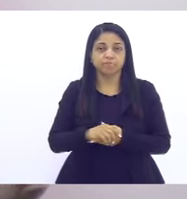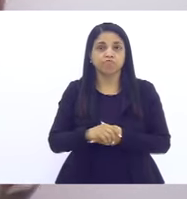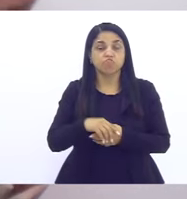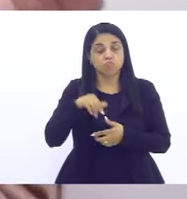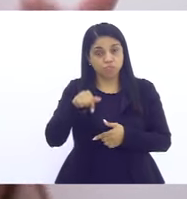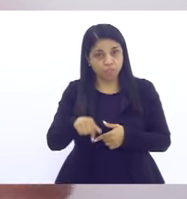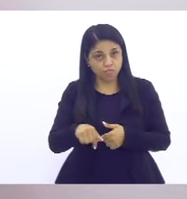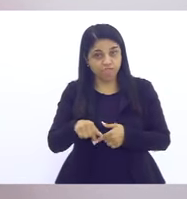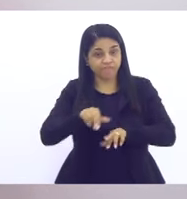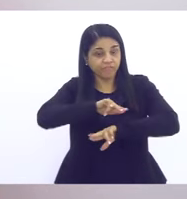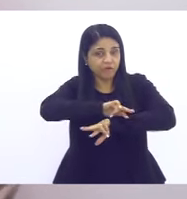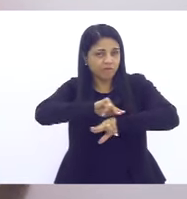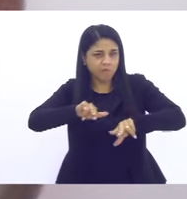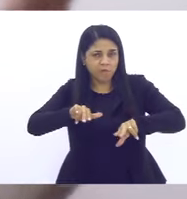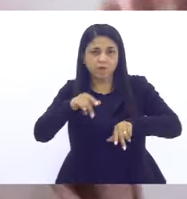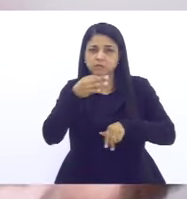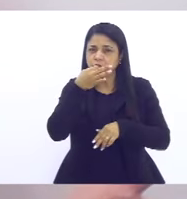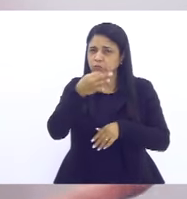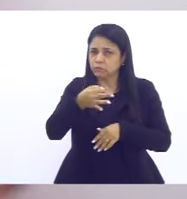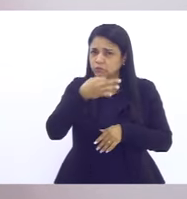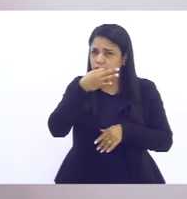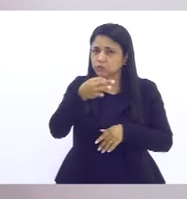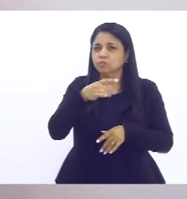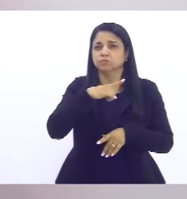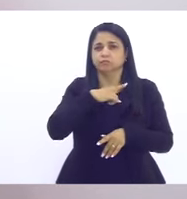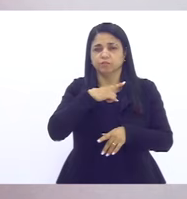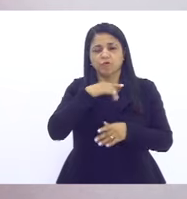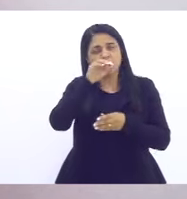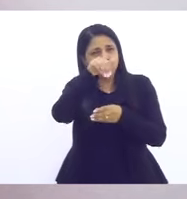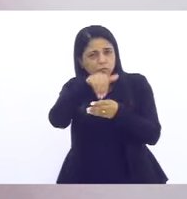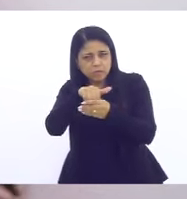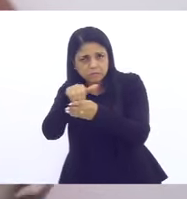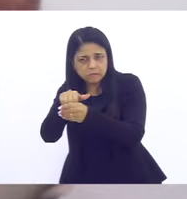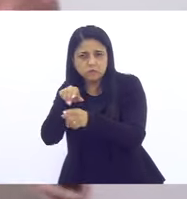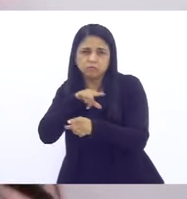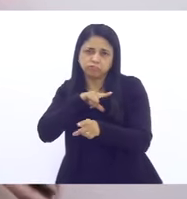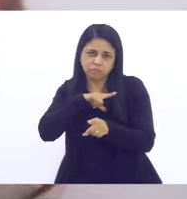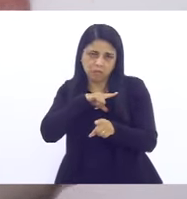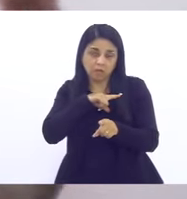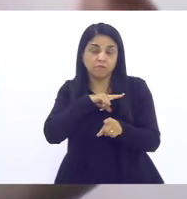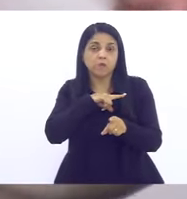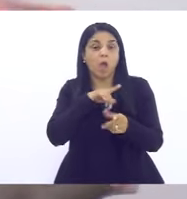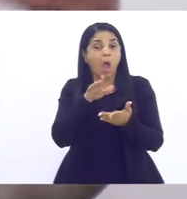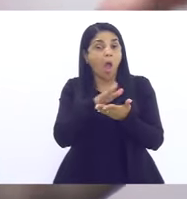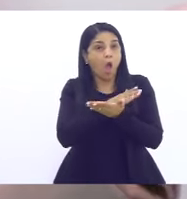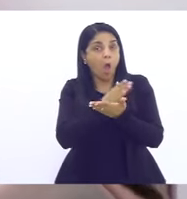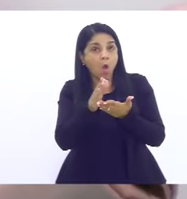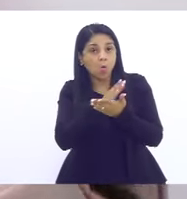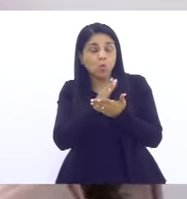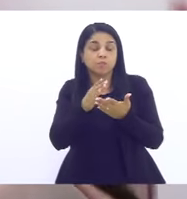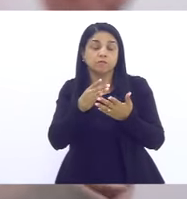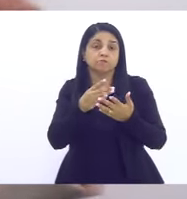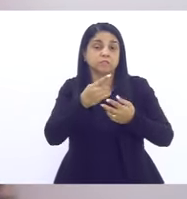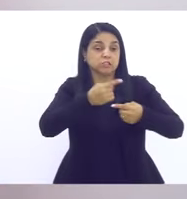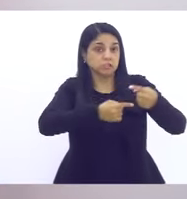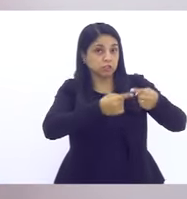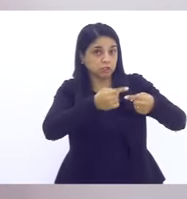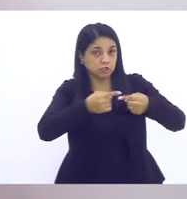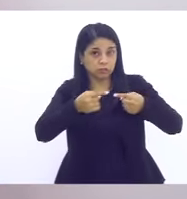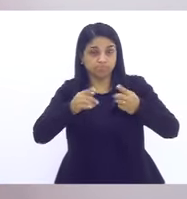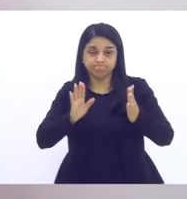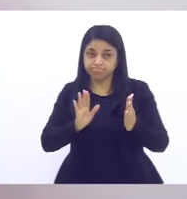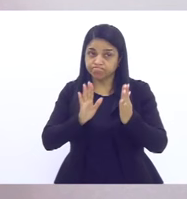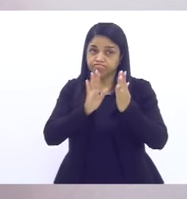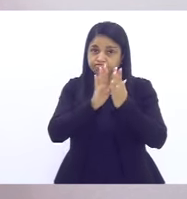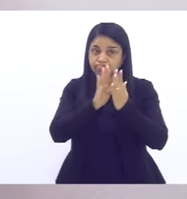foram feitas várias sugestões, foi colocada aqui em votação. Algumas delas vão ter que ser confrontadas, não é, com a